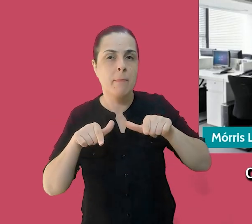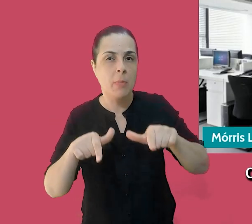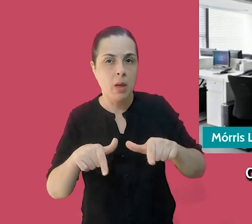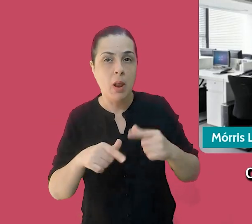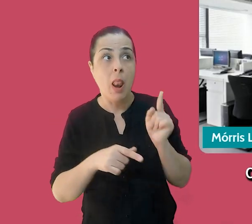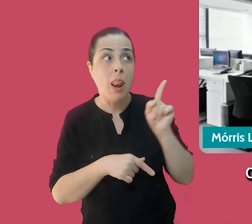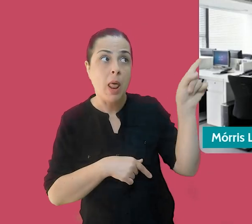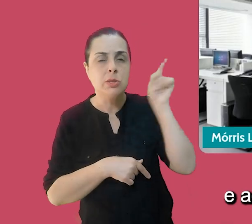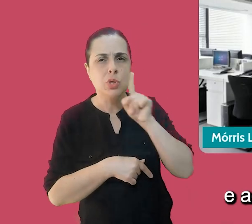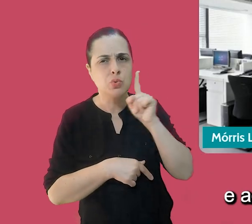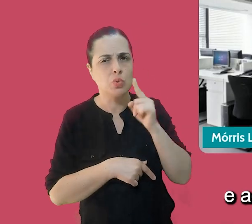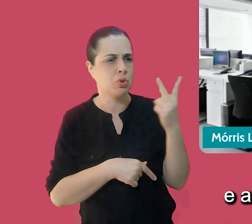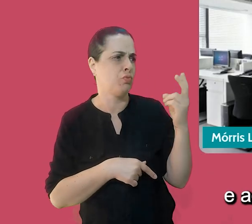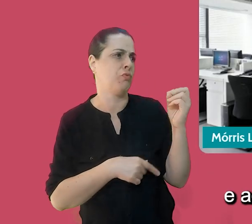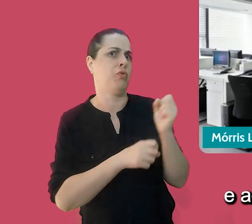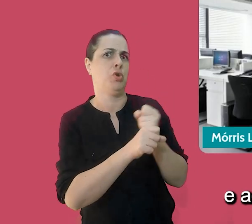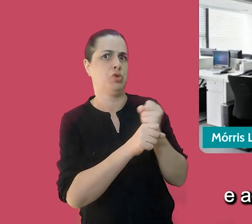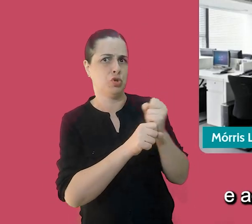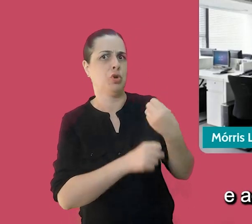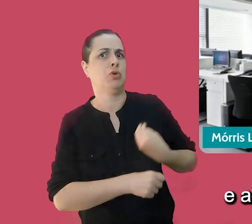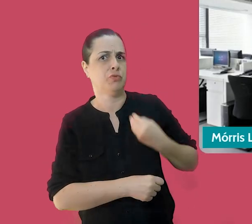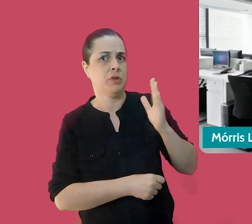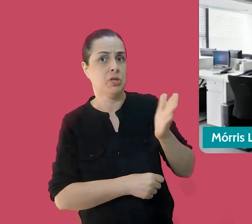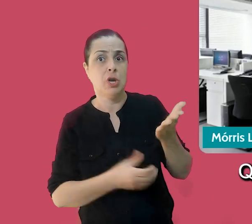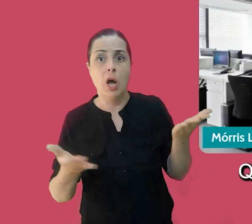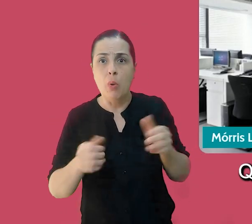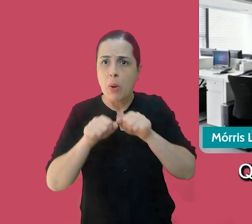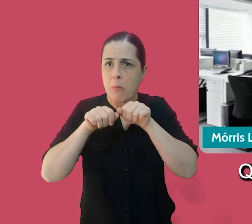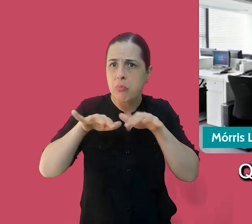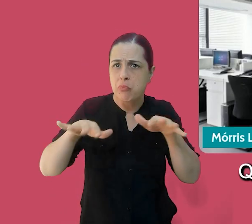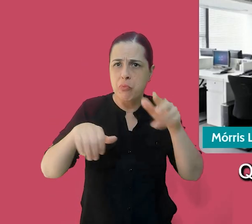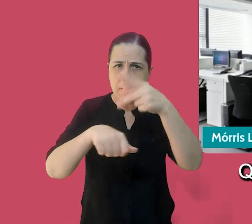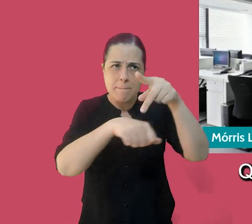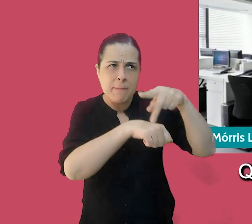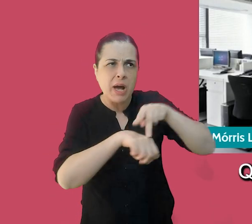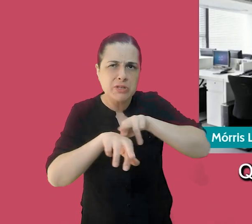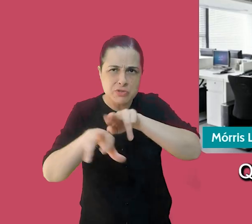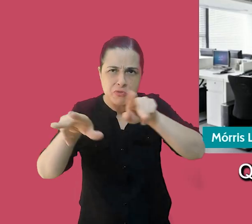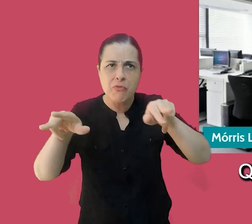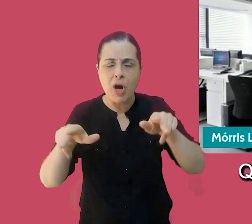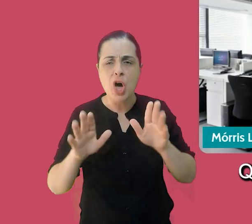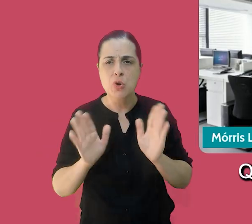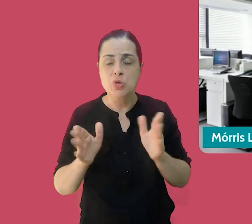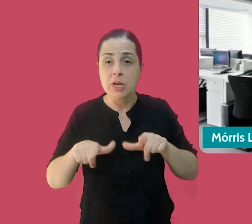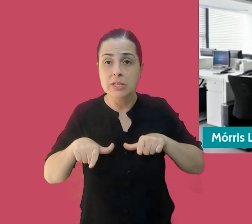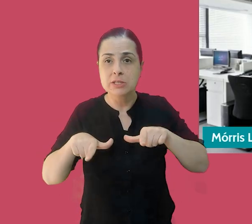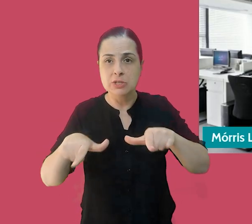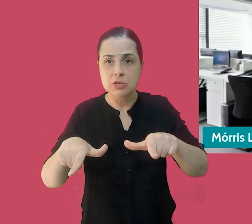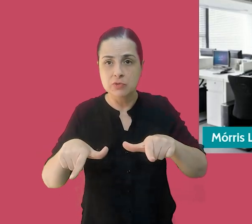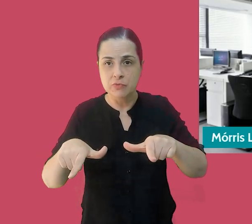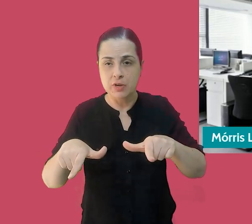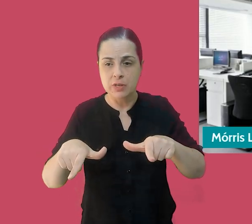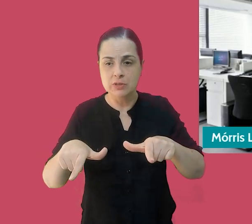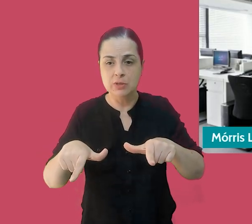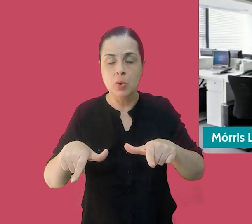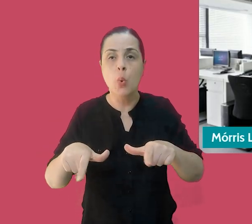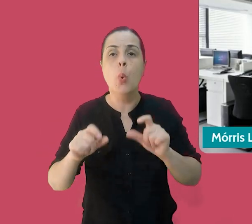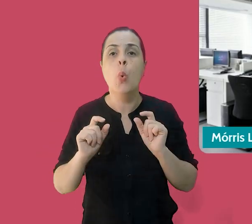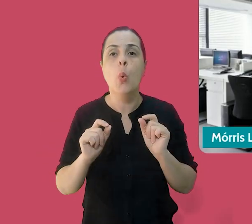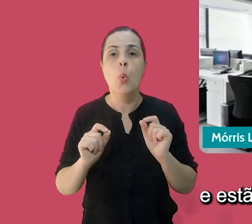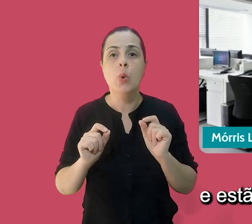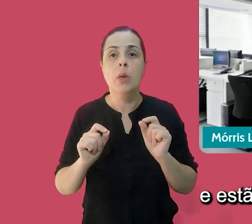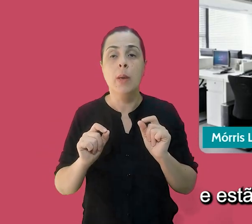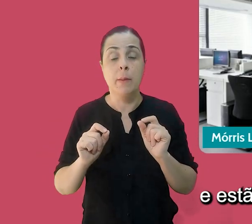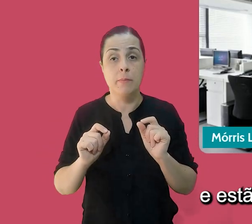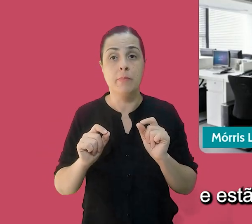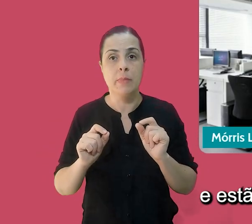20 anos nos Estados Unidos e agora já está em vários países, que é uma certificação que justamente reconhece empresas que têm boas